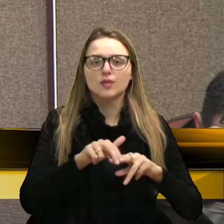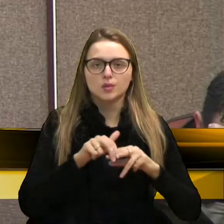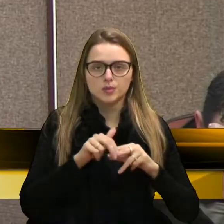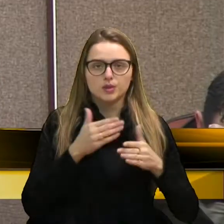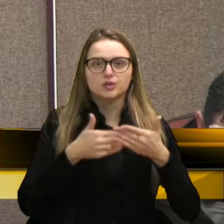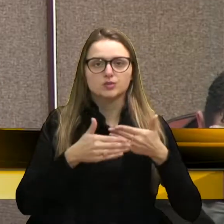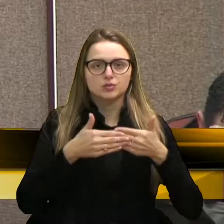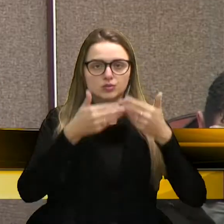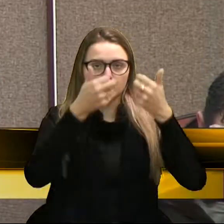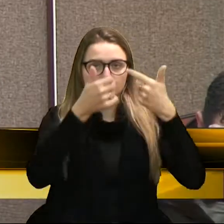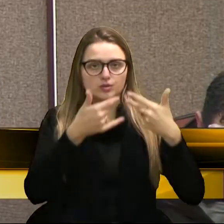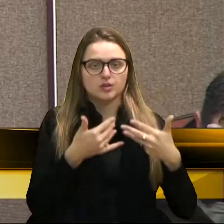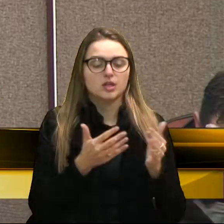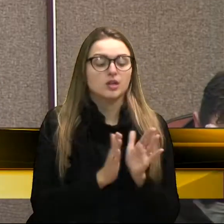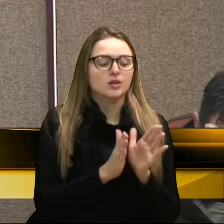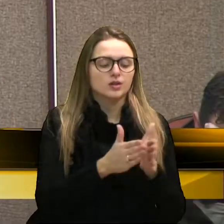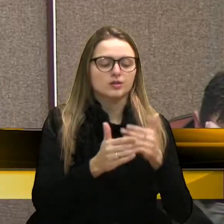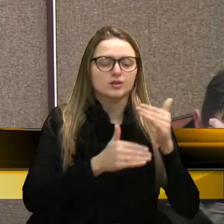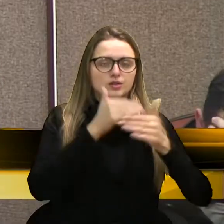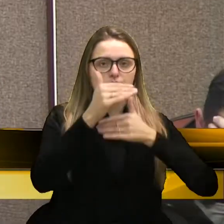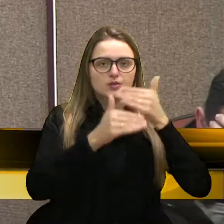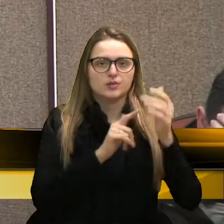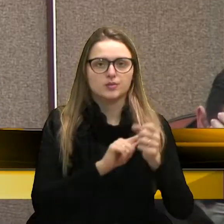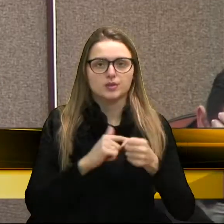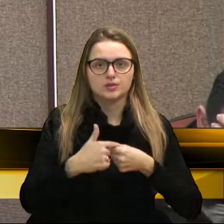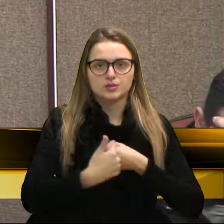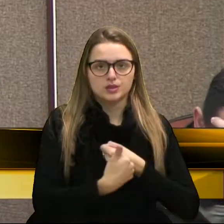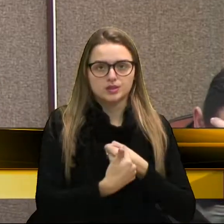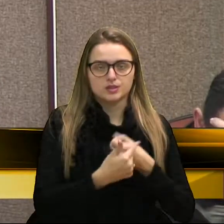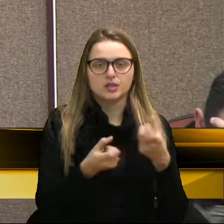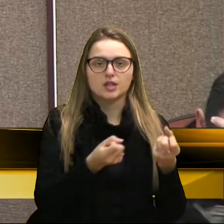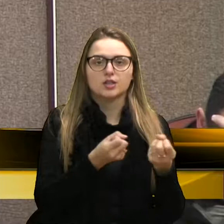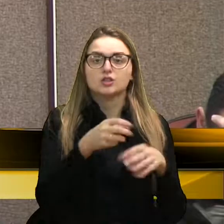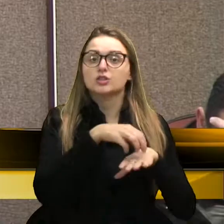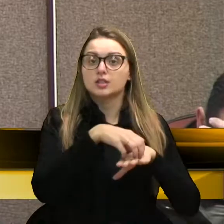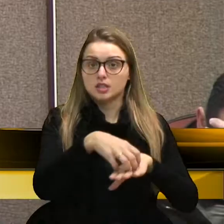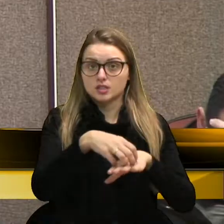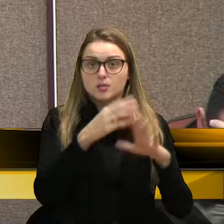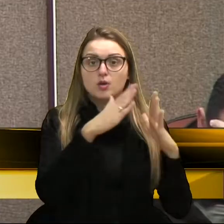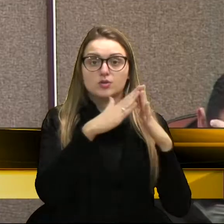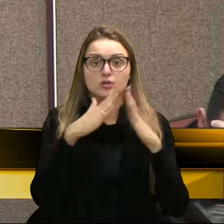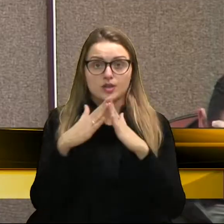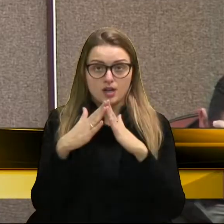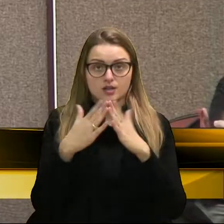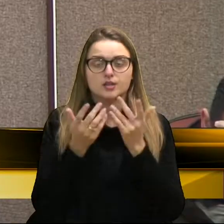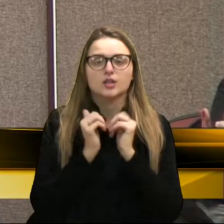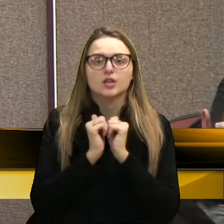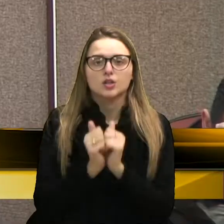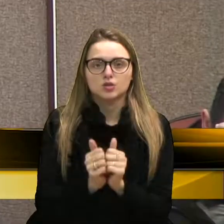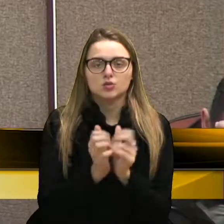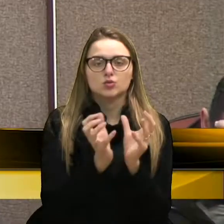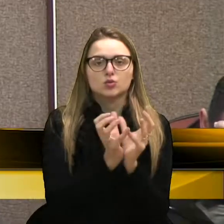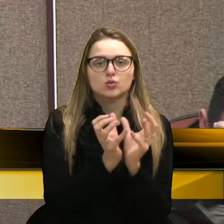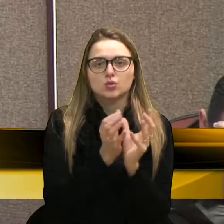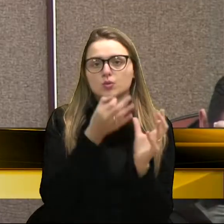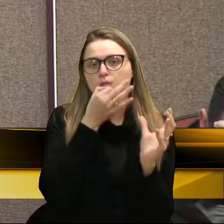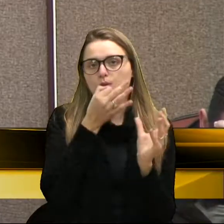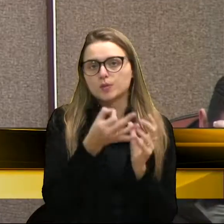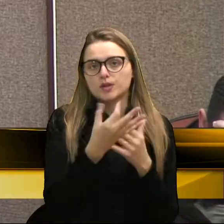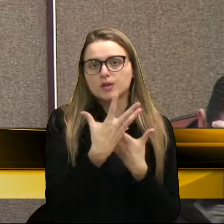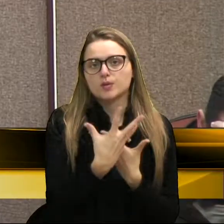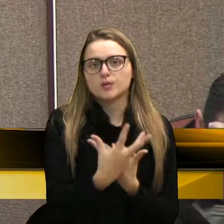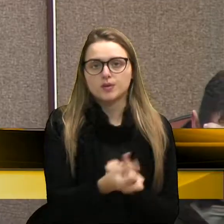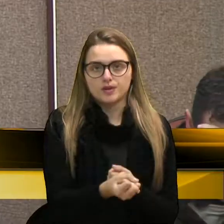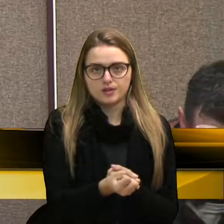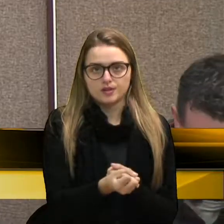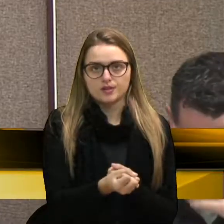exposto, a Comissão de Desenvolvimento Urbano, Transporte e Habitação, por seus membros, é de parecer